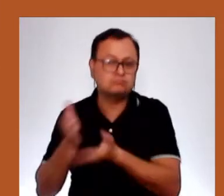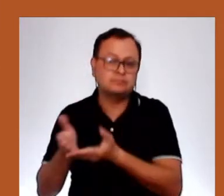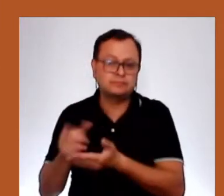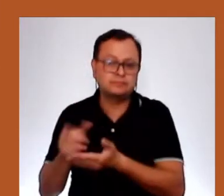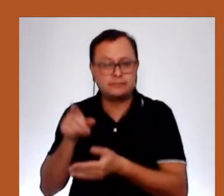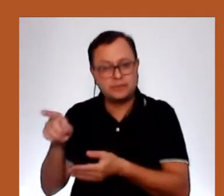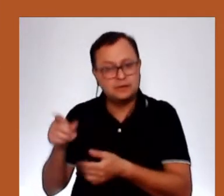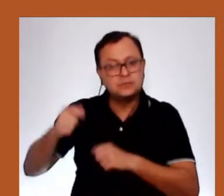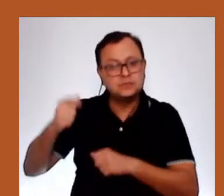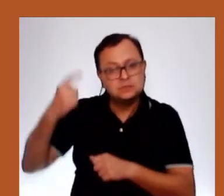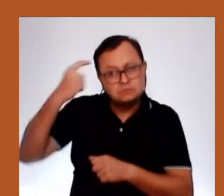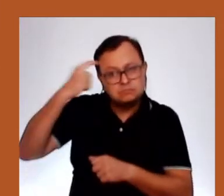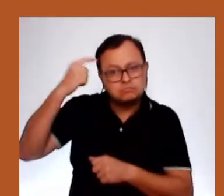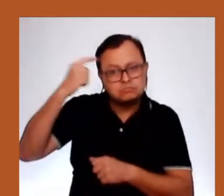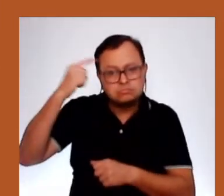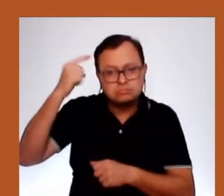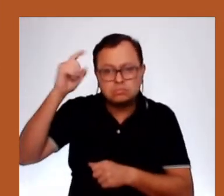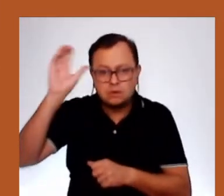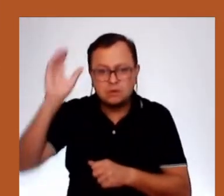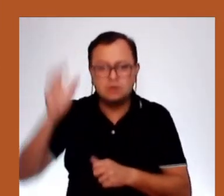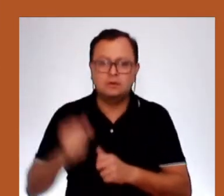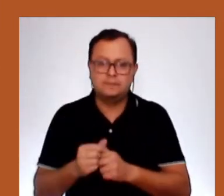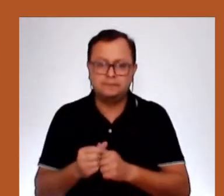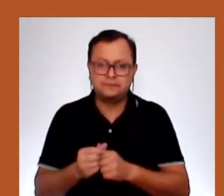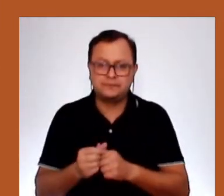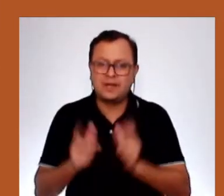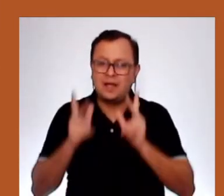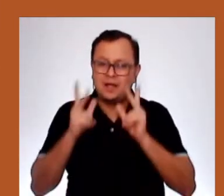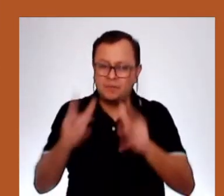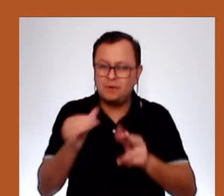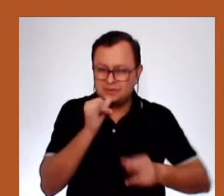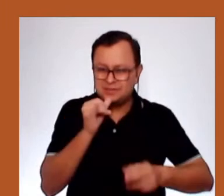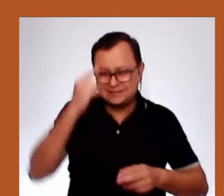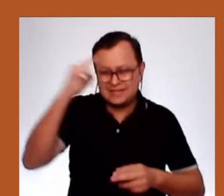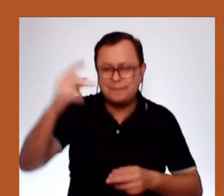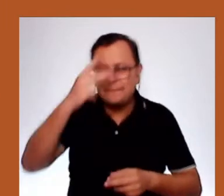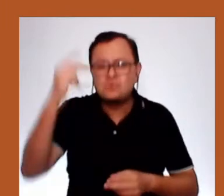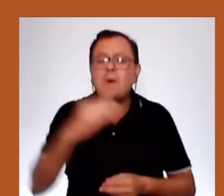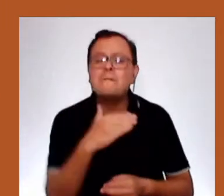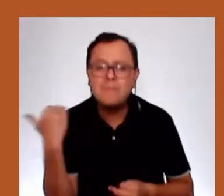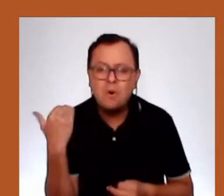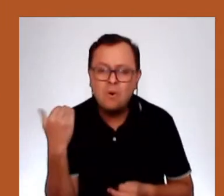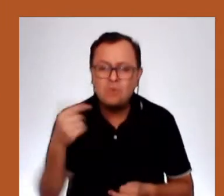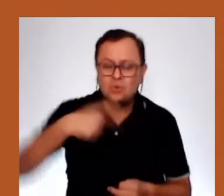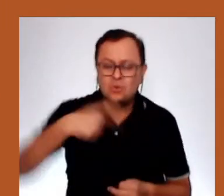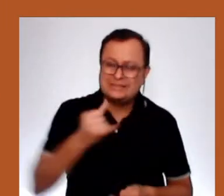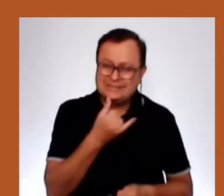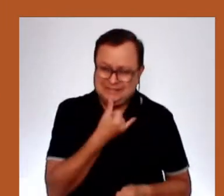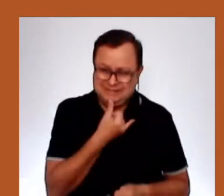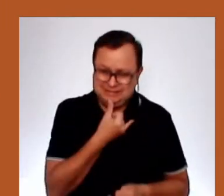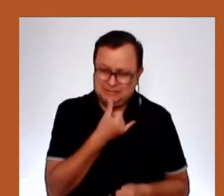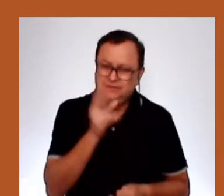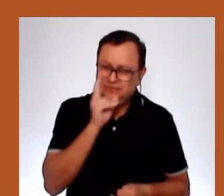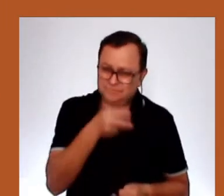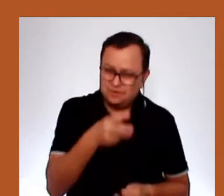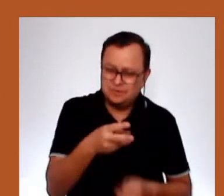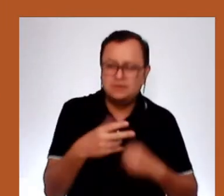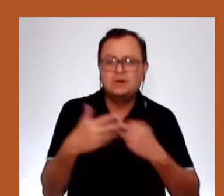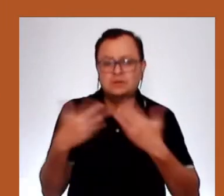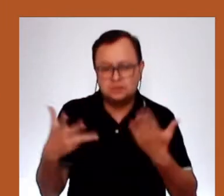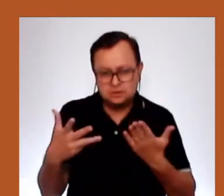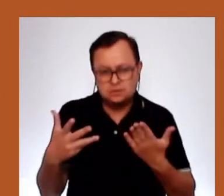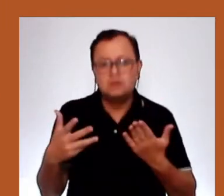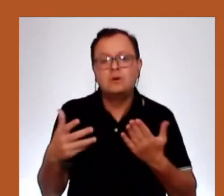fala que é trabalhar o luto antecipatório. São todas as perdas advindas durante o processo